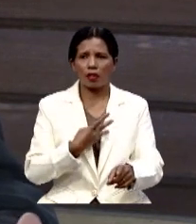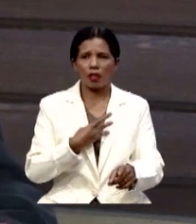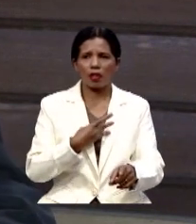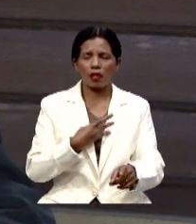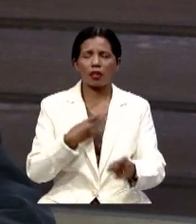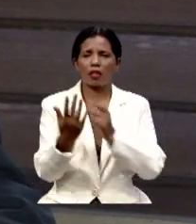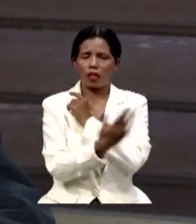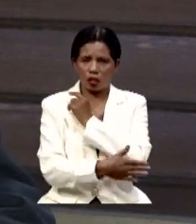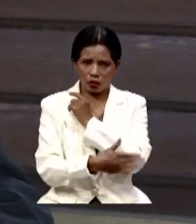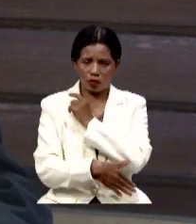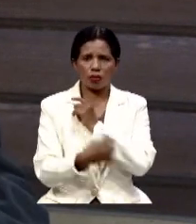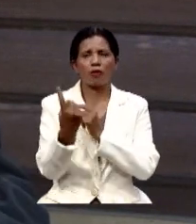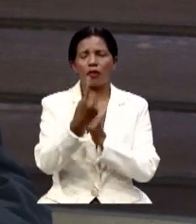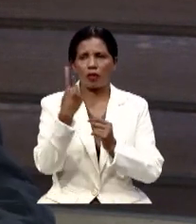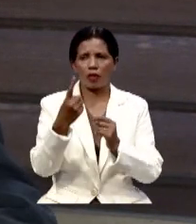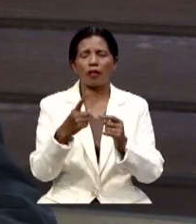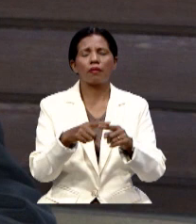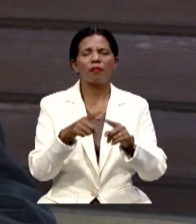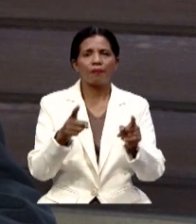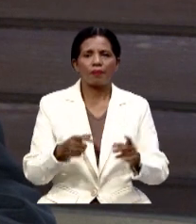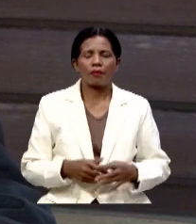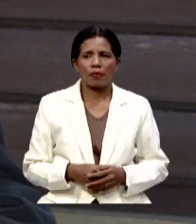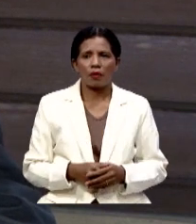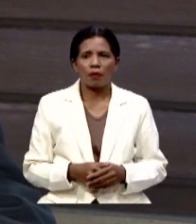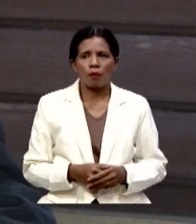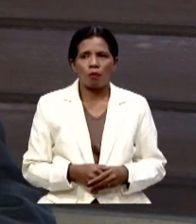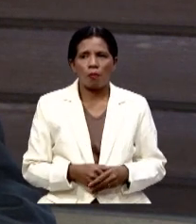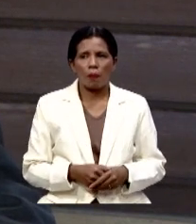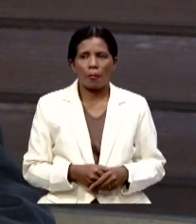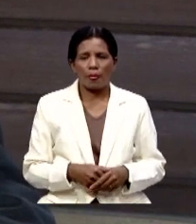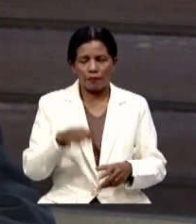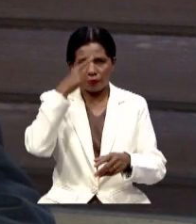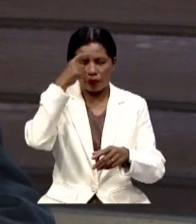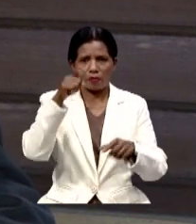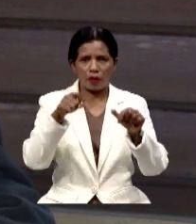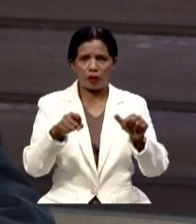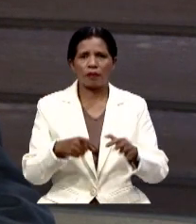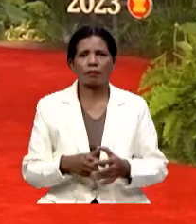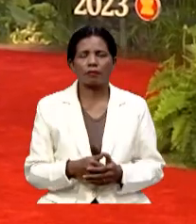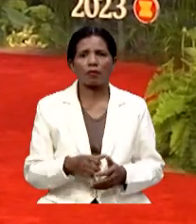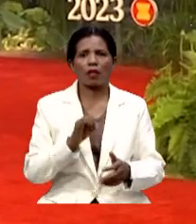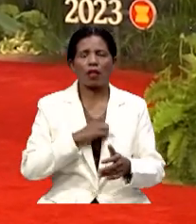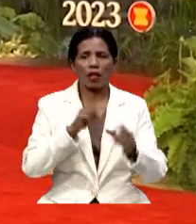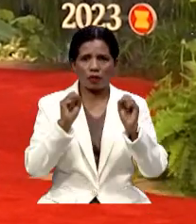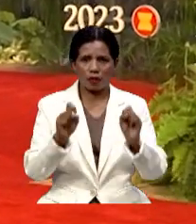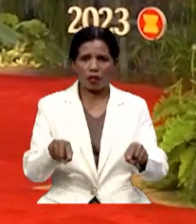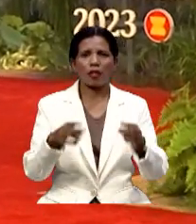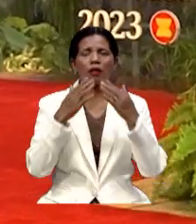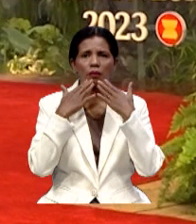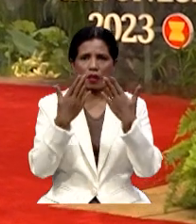e tenha vai em dito, e também se mostra que dito. Também não é uma grande, eu tenho que agradecer a